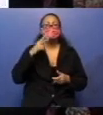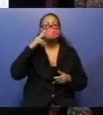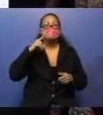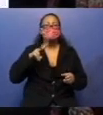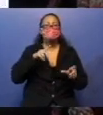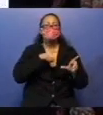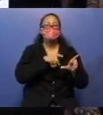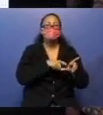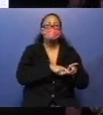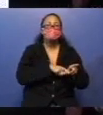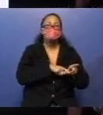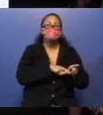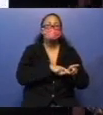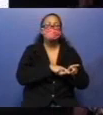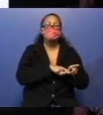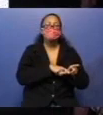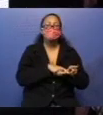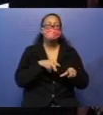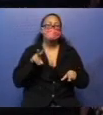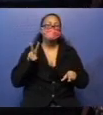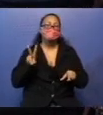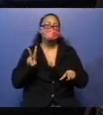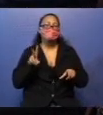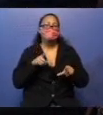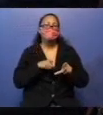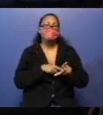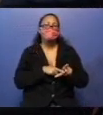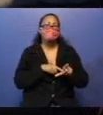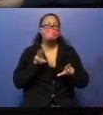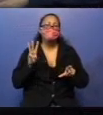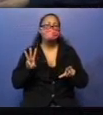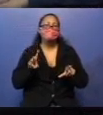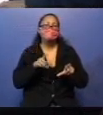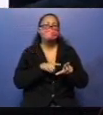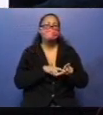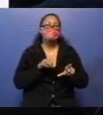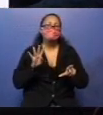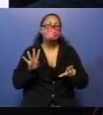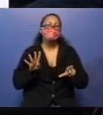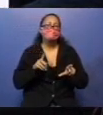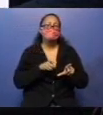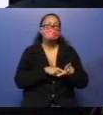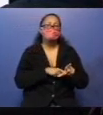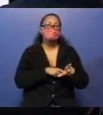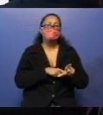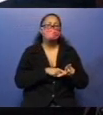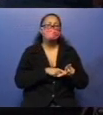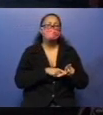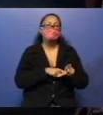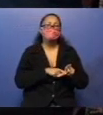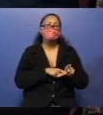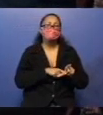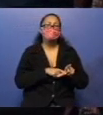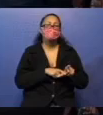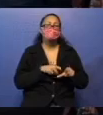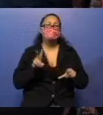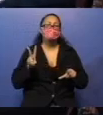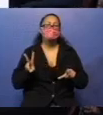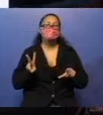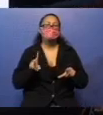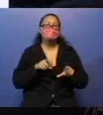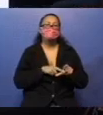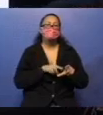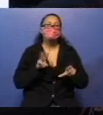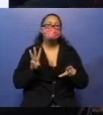pezinhos. 2 pezinhos, 3, 4. Aqui também tem